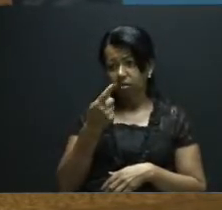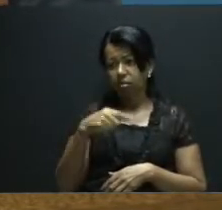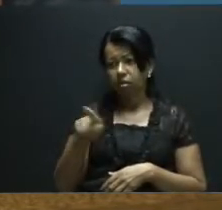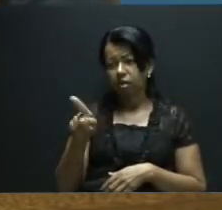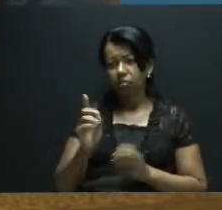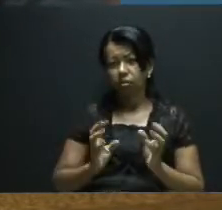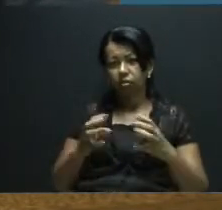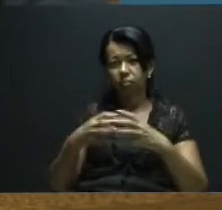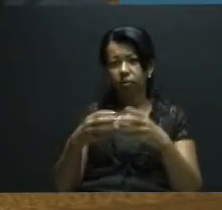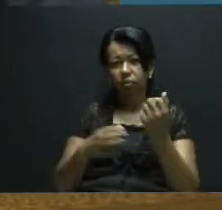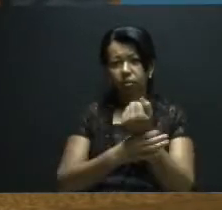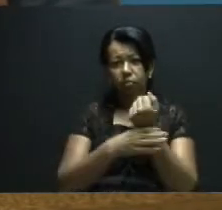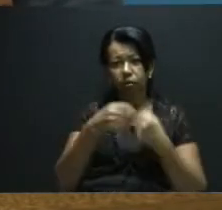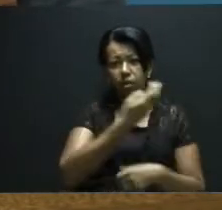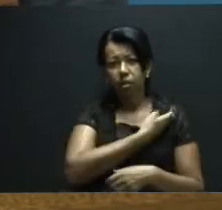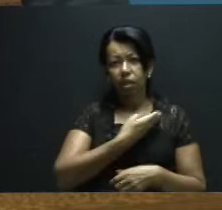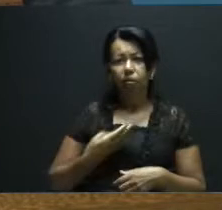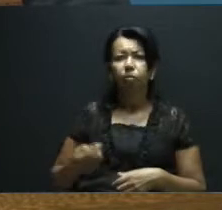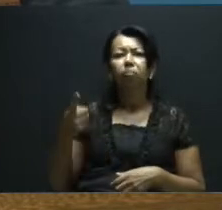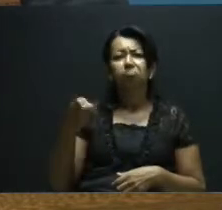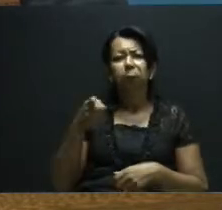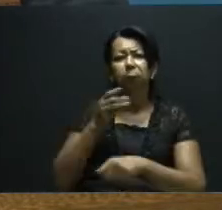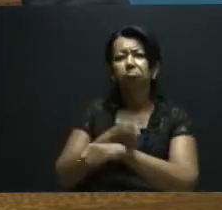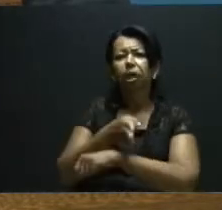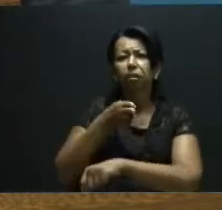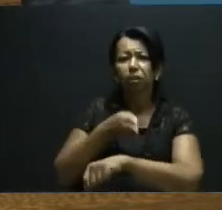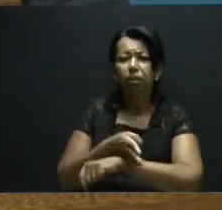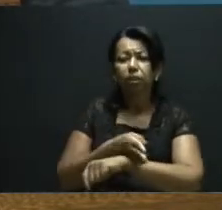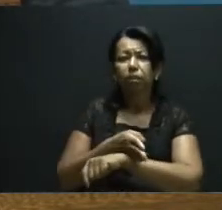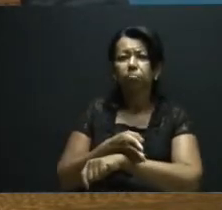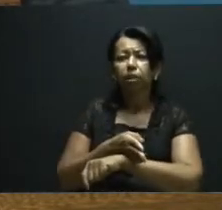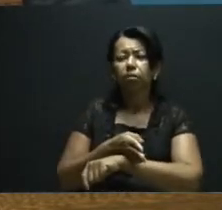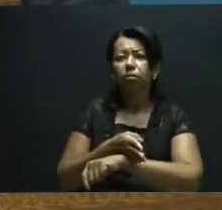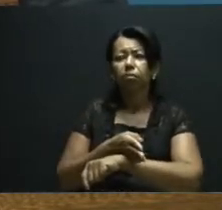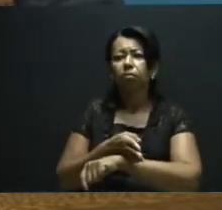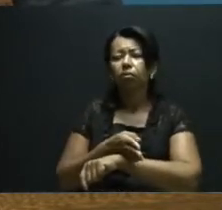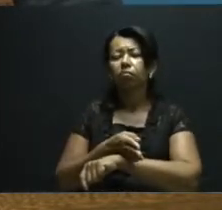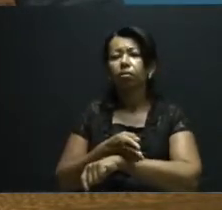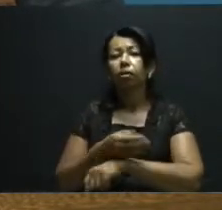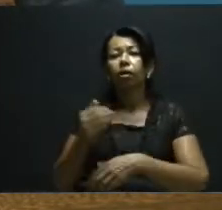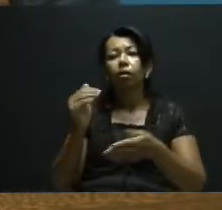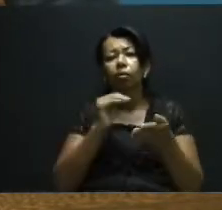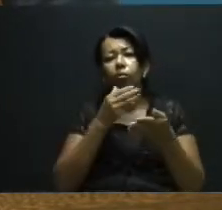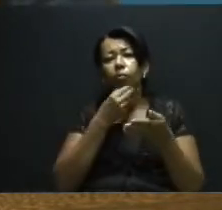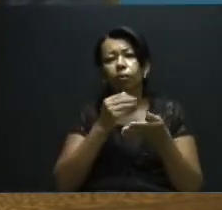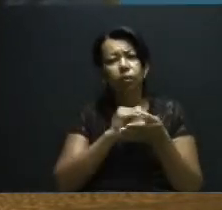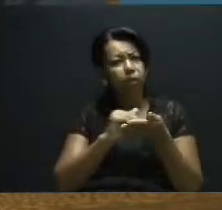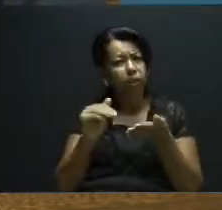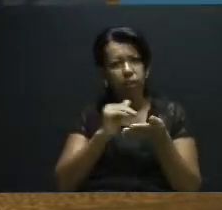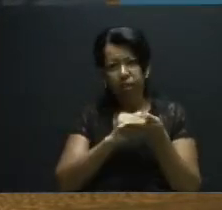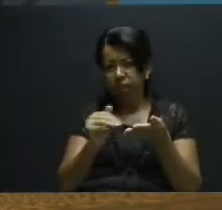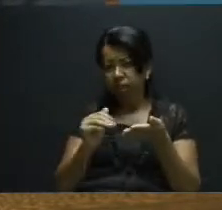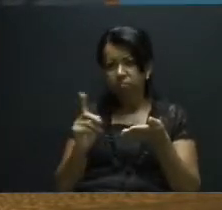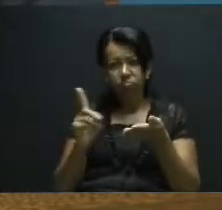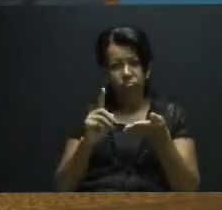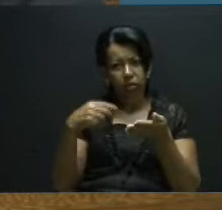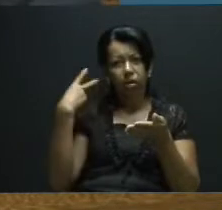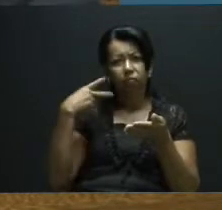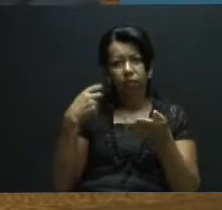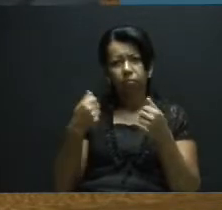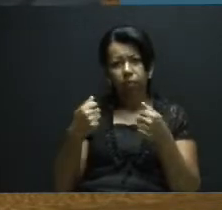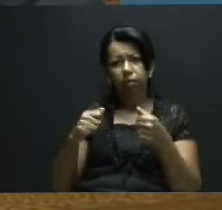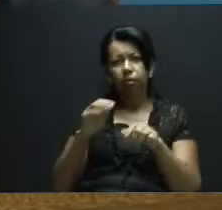comissão de segurança pública você membro membro o secretário não que vereador tem que ser mais